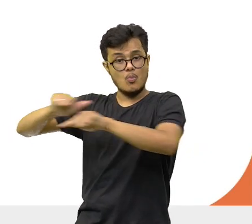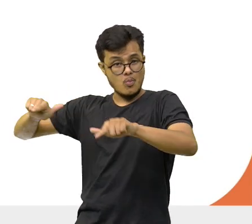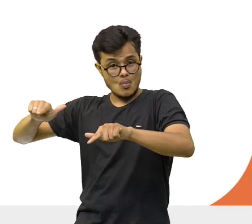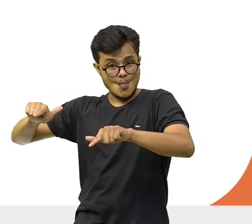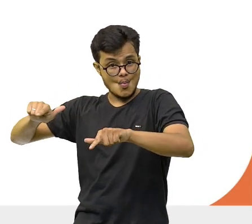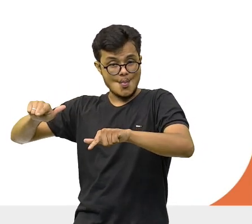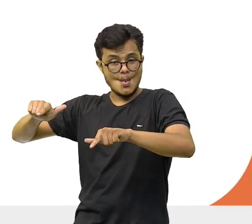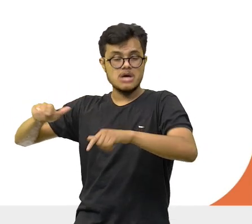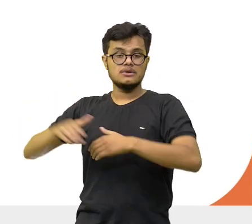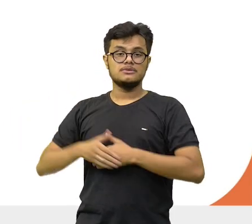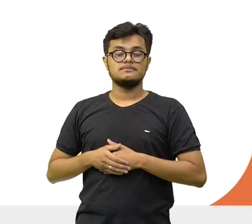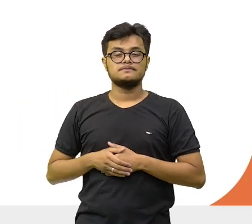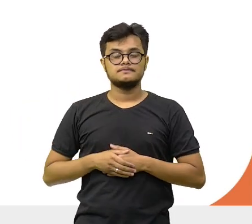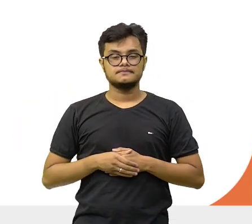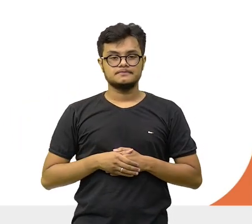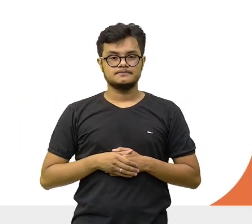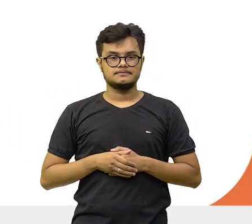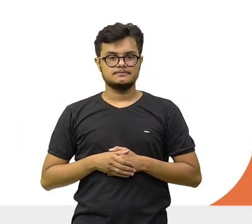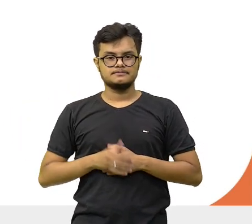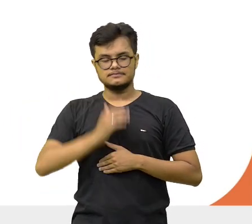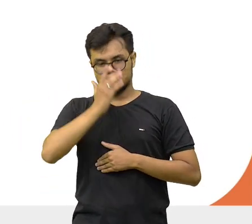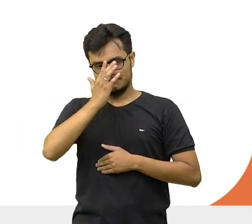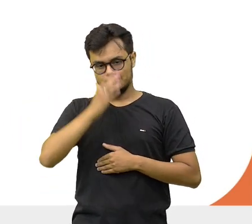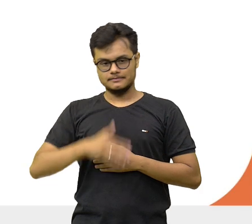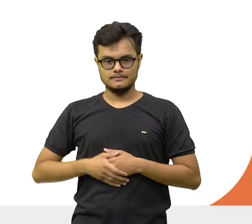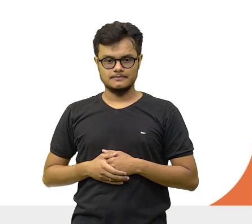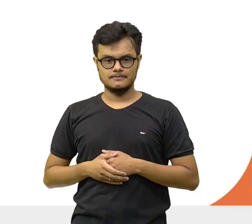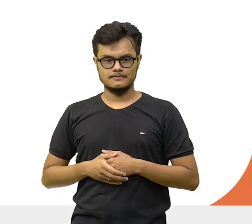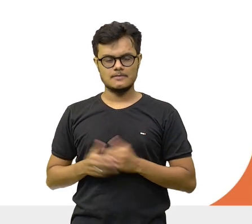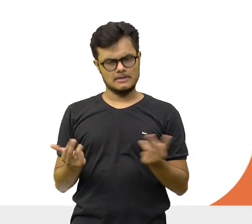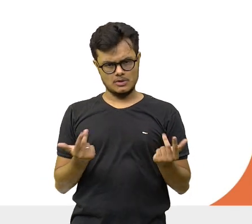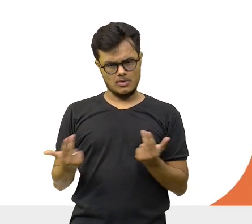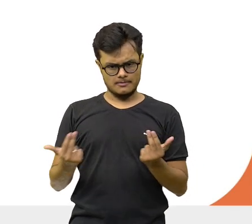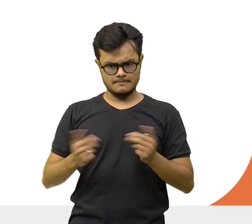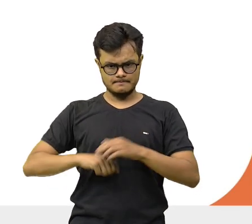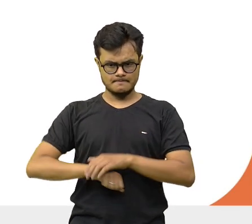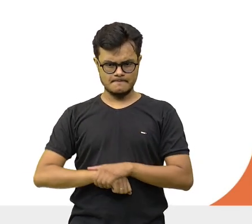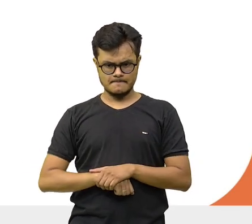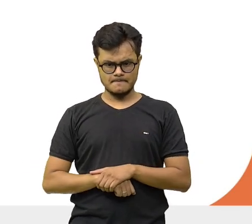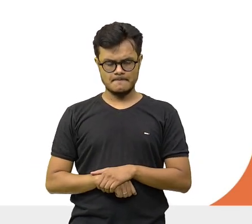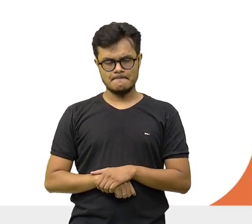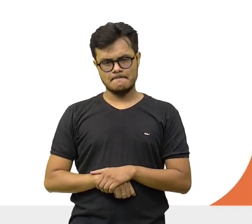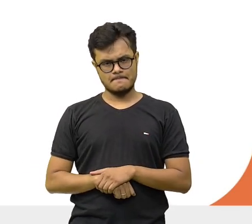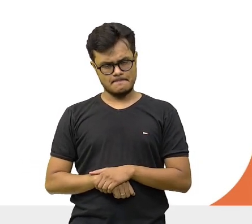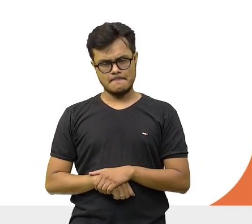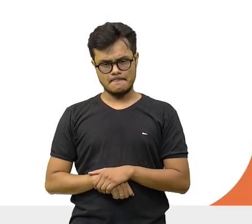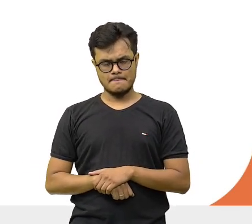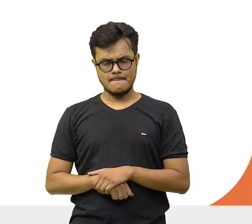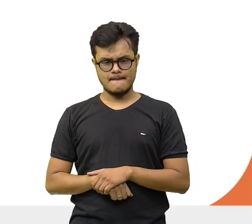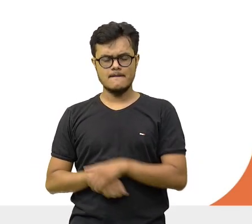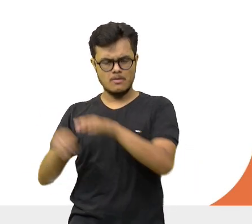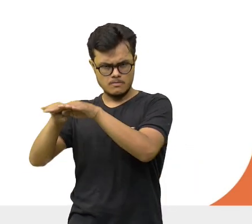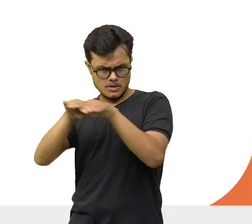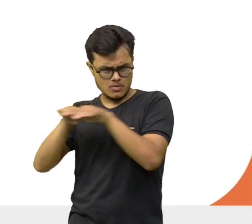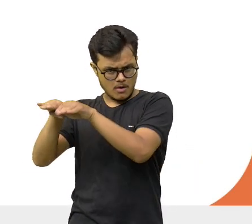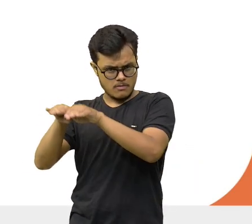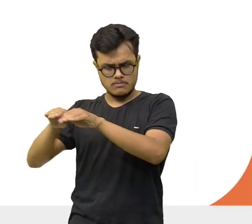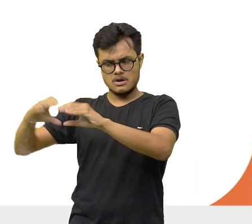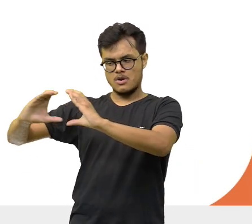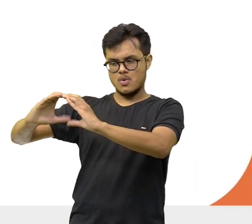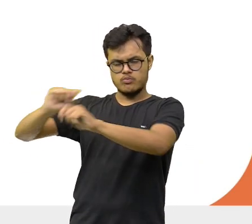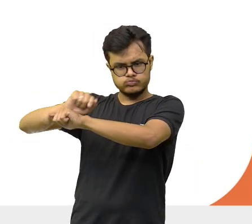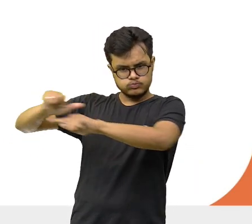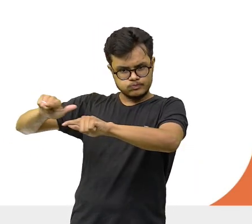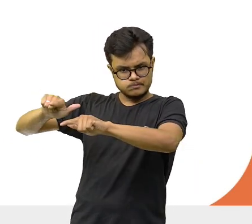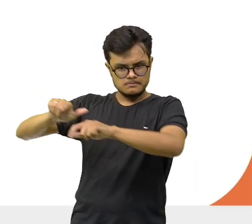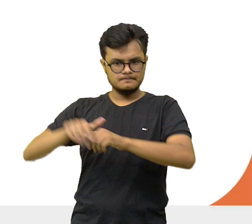cargas positivas que esse corpo tem, ele se iguala ao número de cargas negativas. Então, ele está equilibrado. O corpo